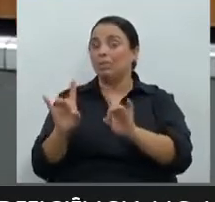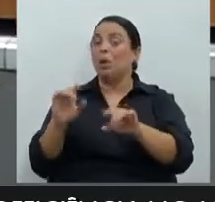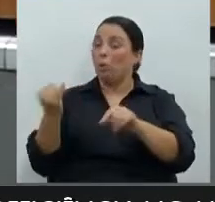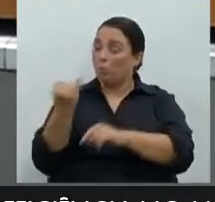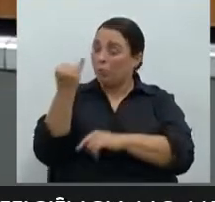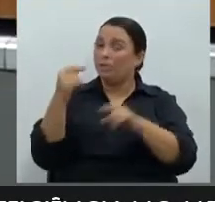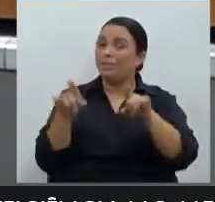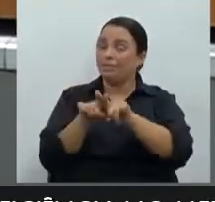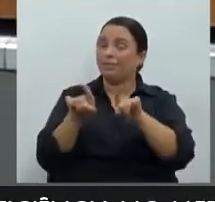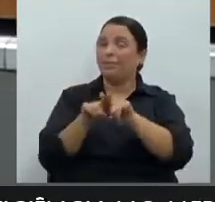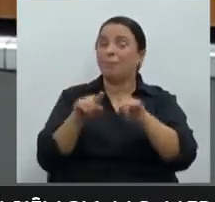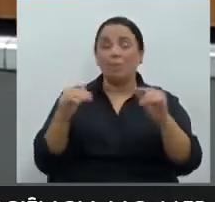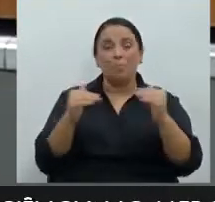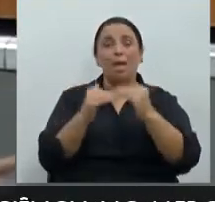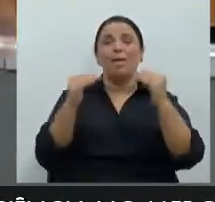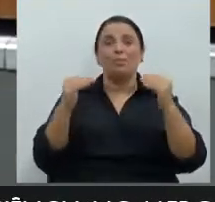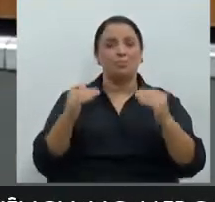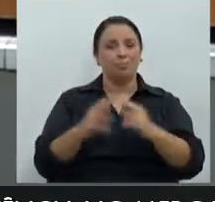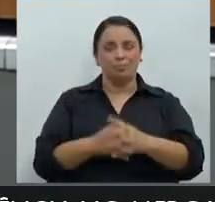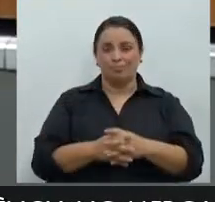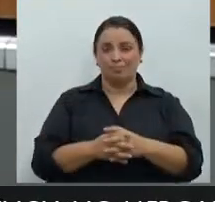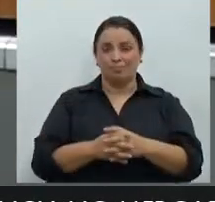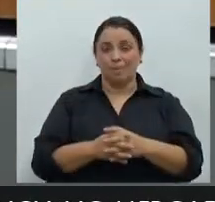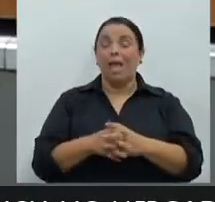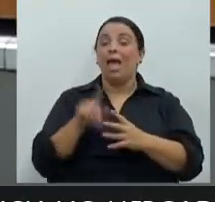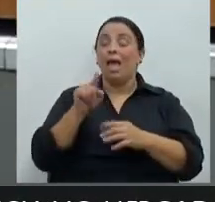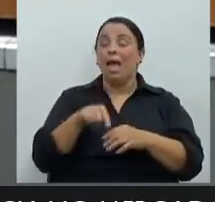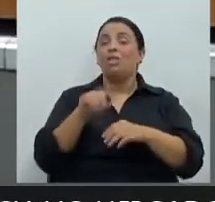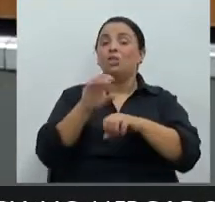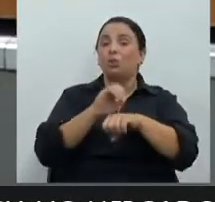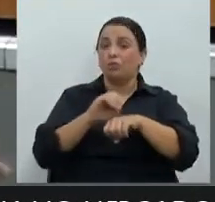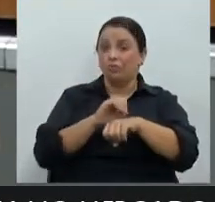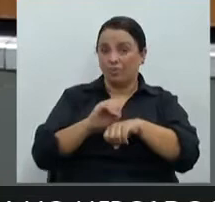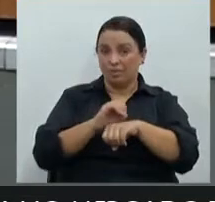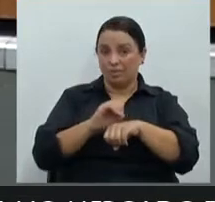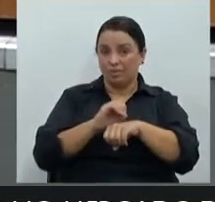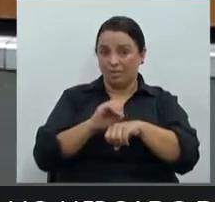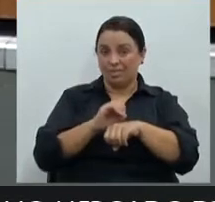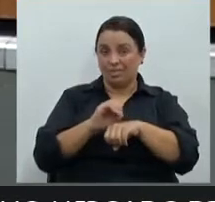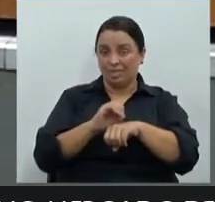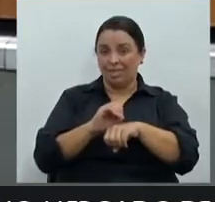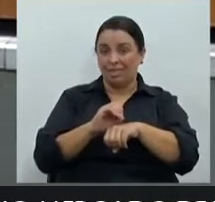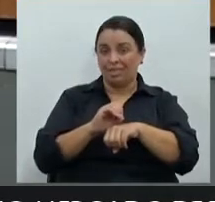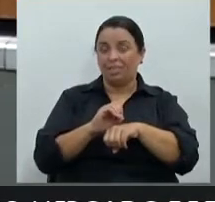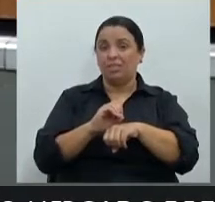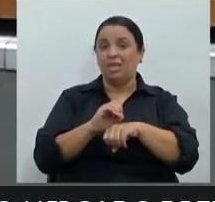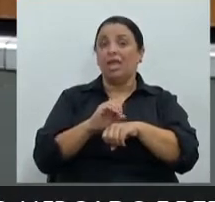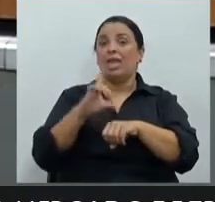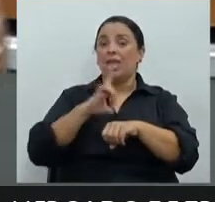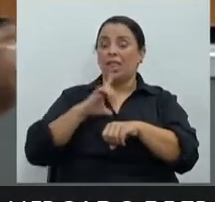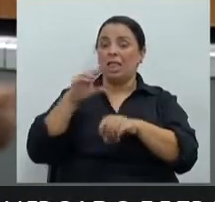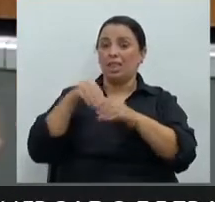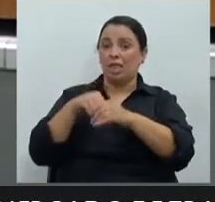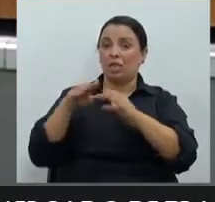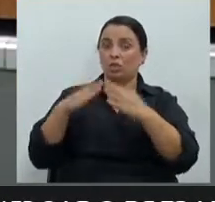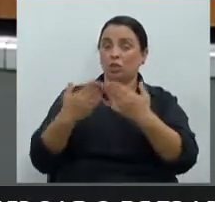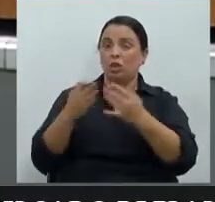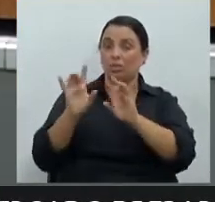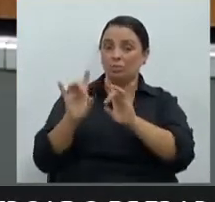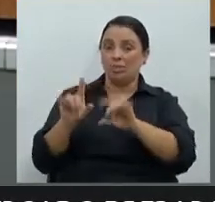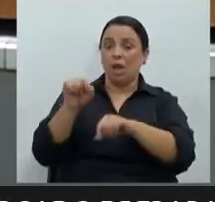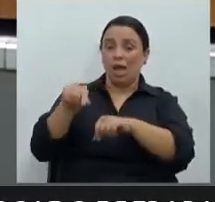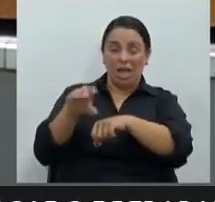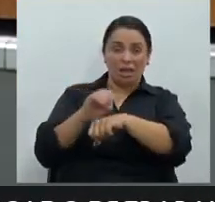questão das oficinas que os alunos fazem nas escolas especiais, elas ficam